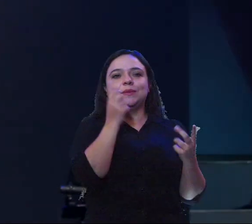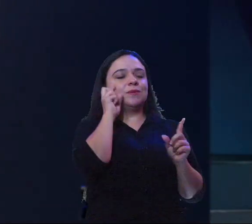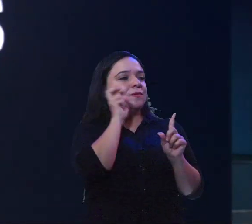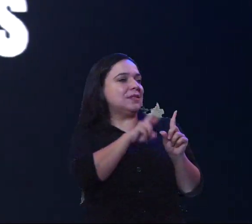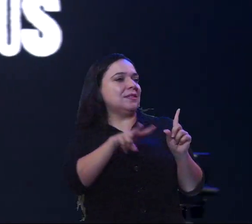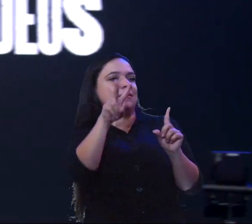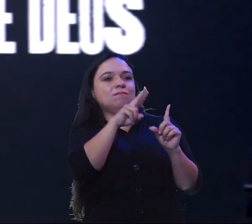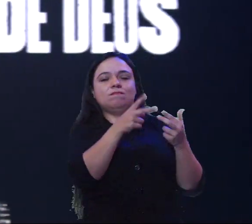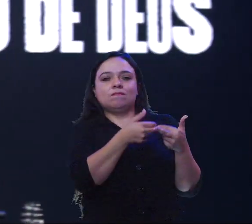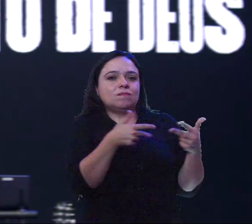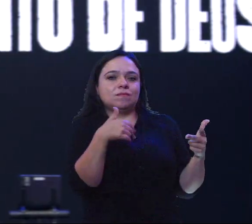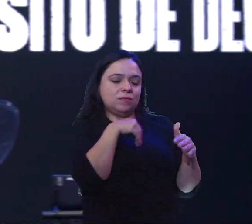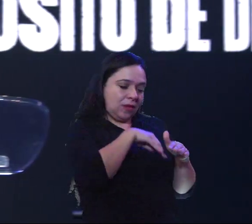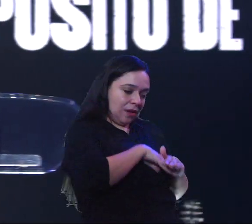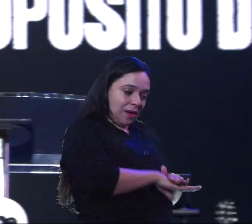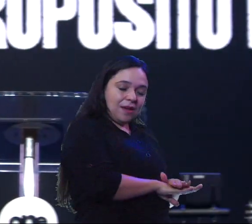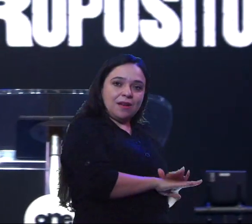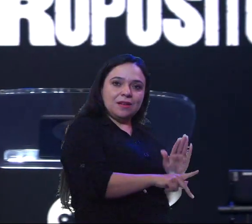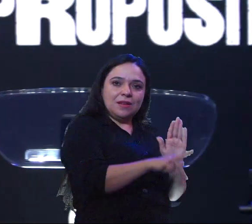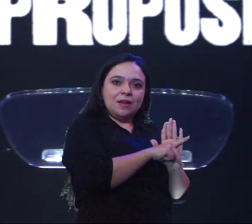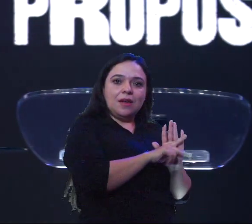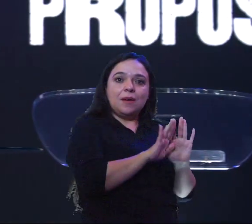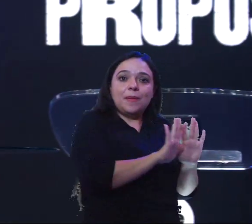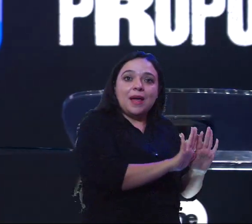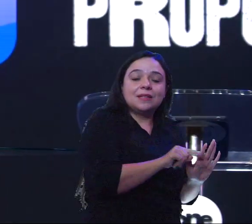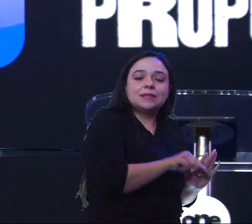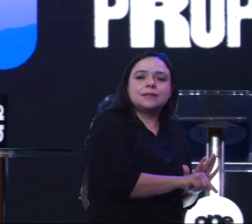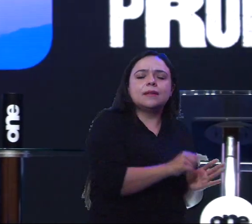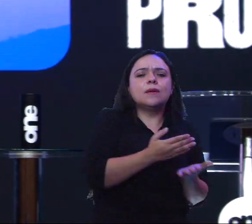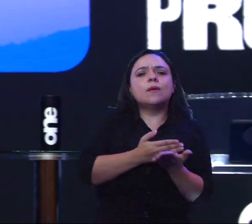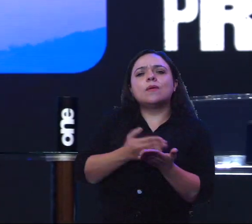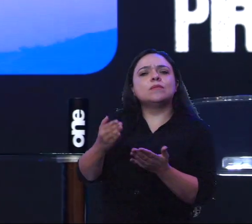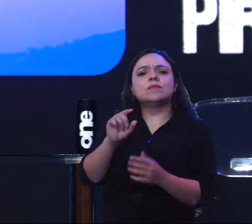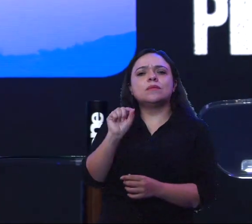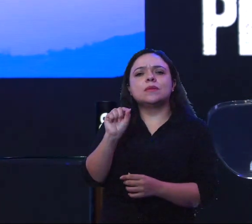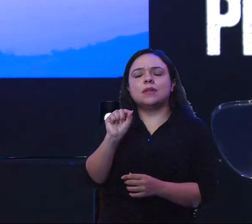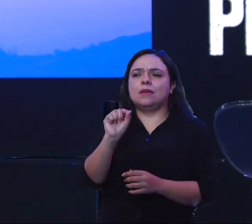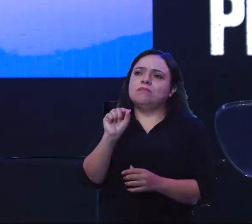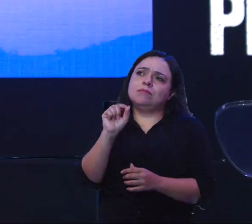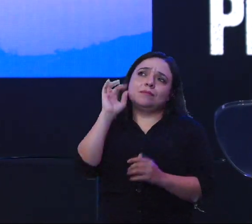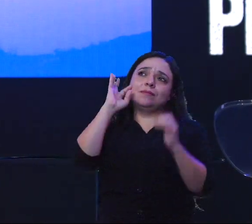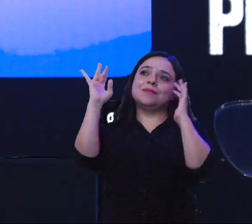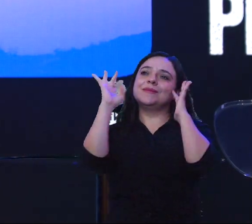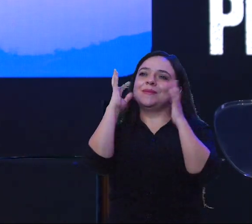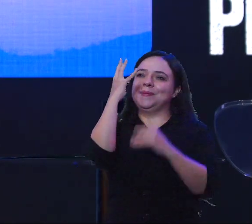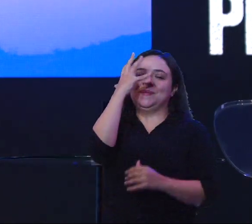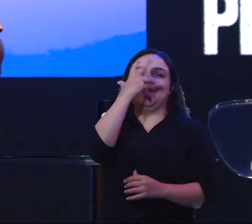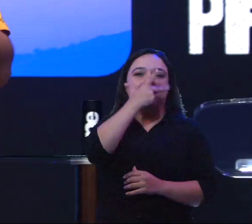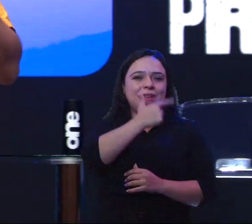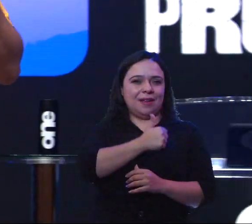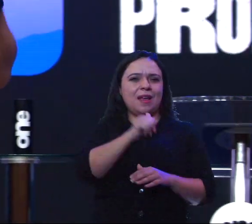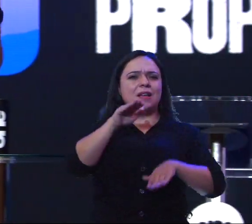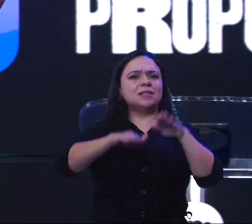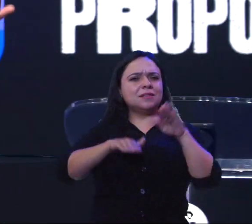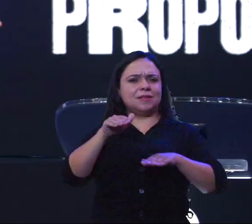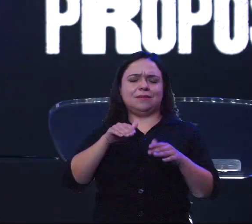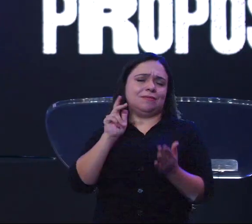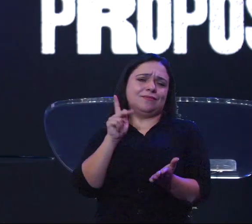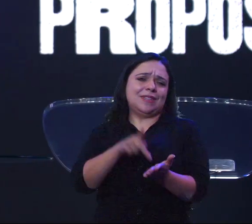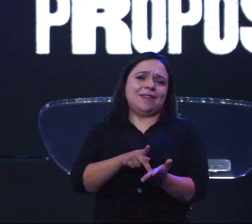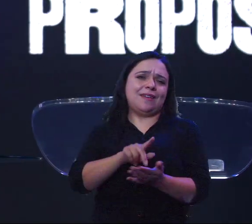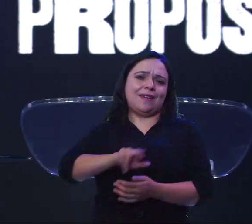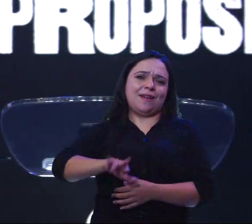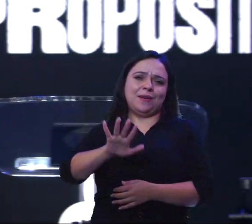e ímpetos que Deus tem colocado sobre nós, eles começam muito bonitos, até muito utópicos